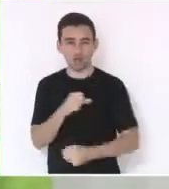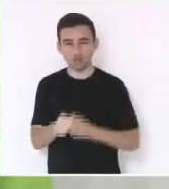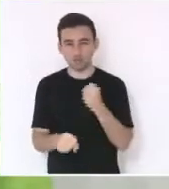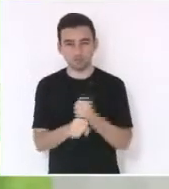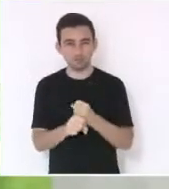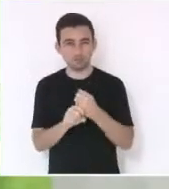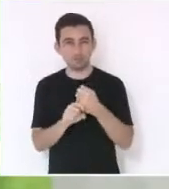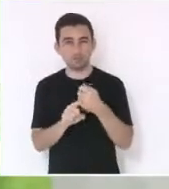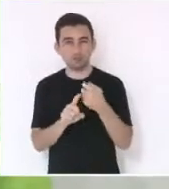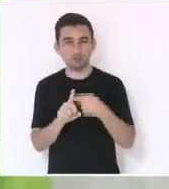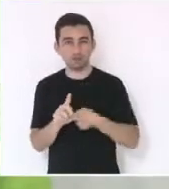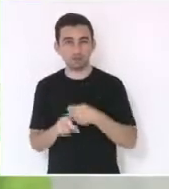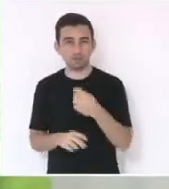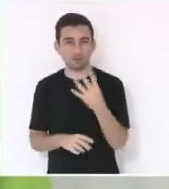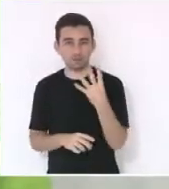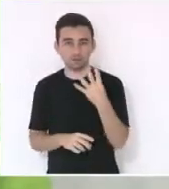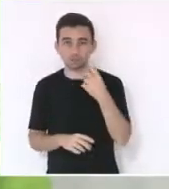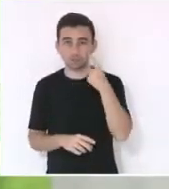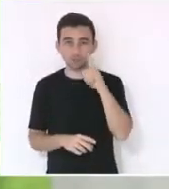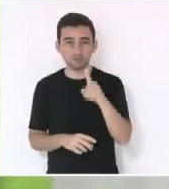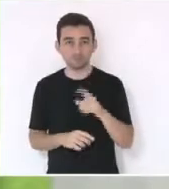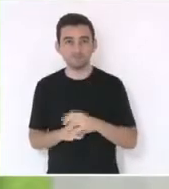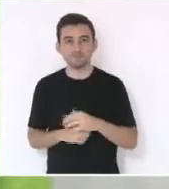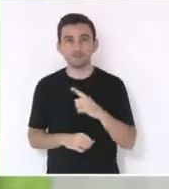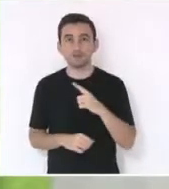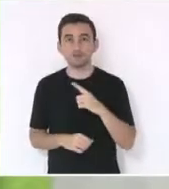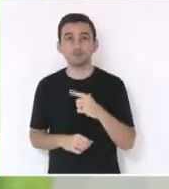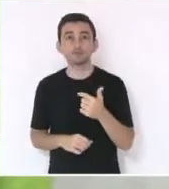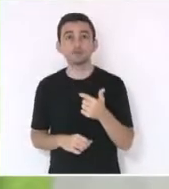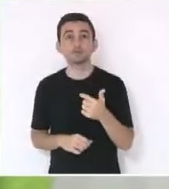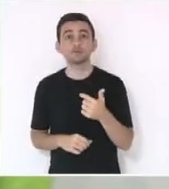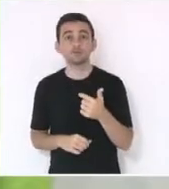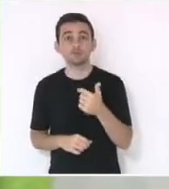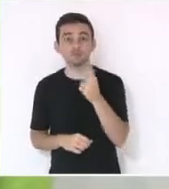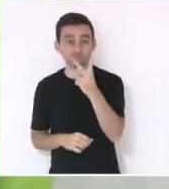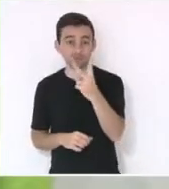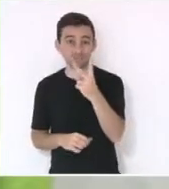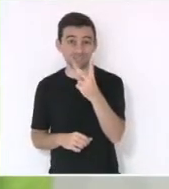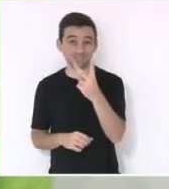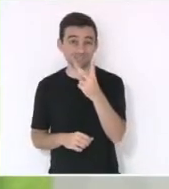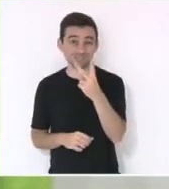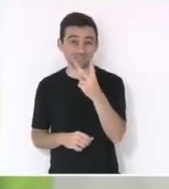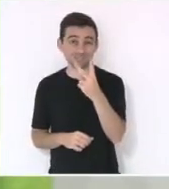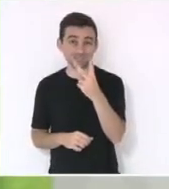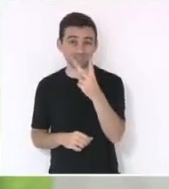1 ano, 1 mês e 4 dias que por lá passamos, 12 conselhos, 216 conselheiros,